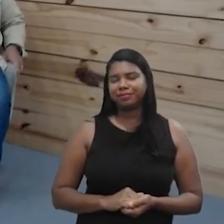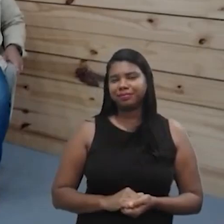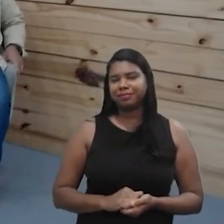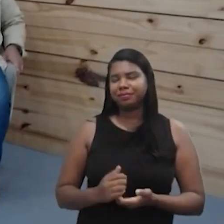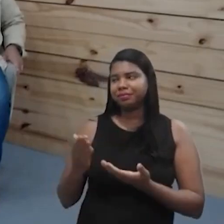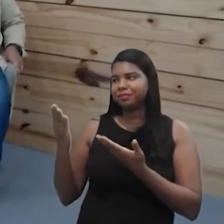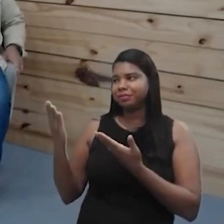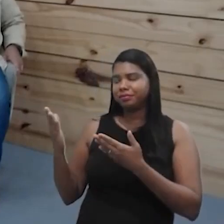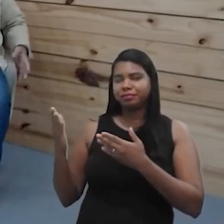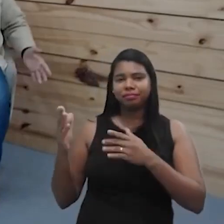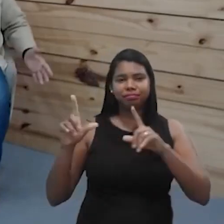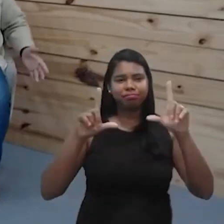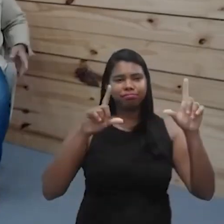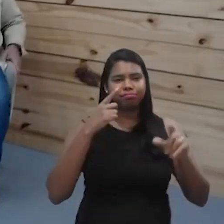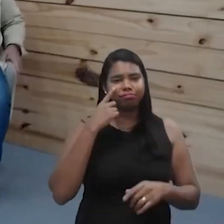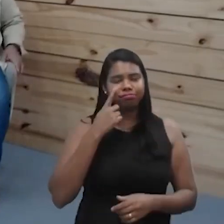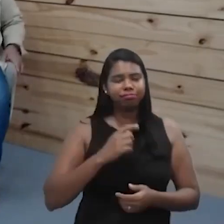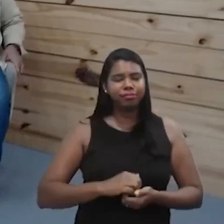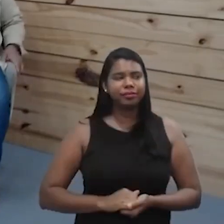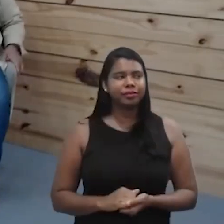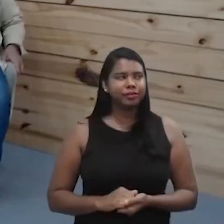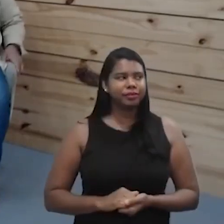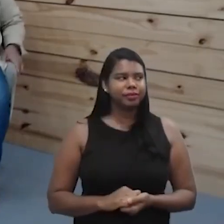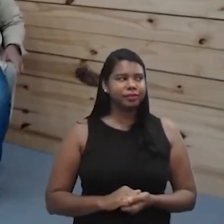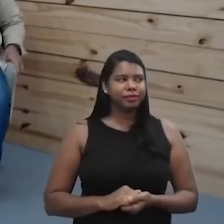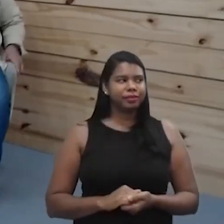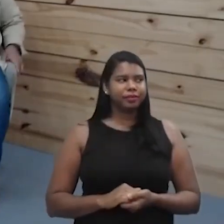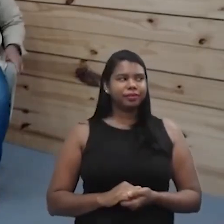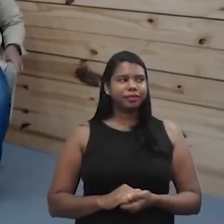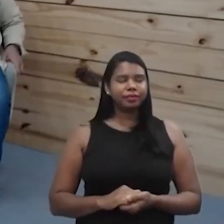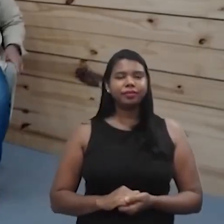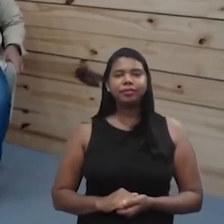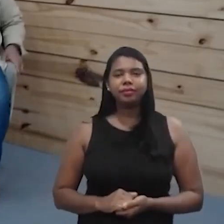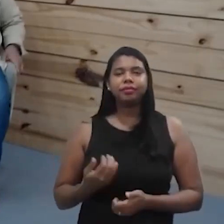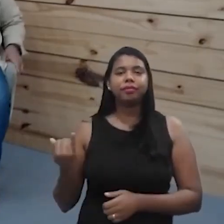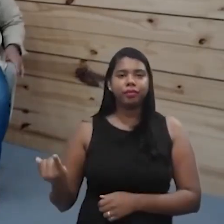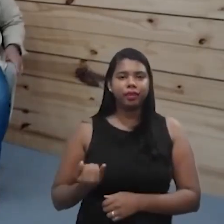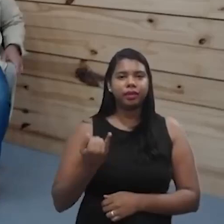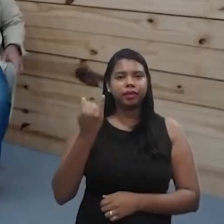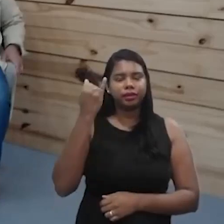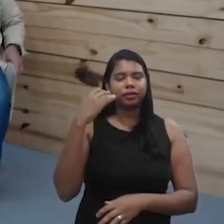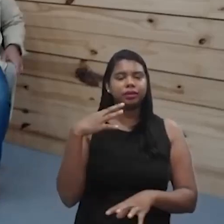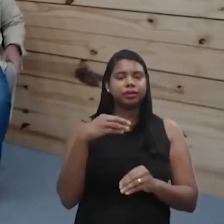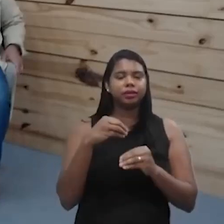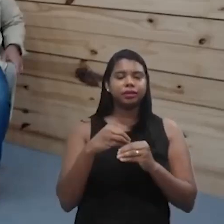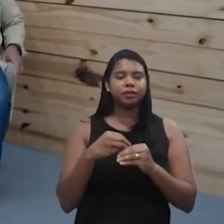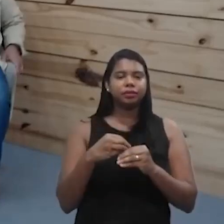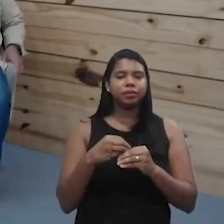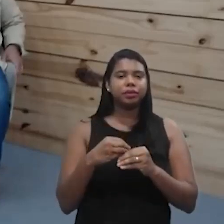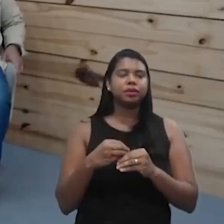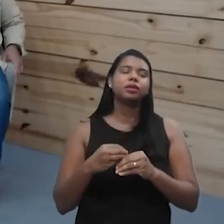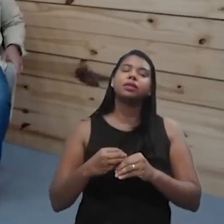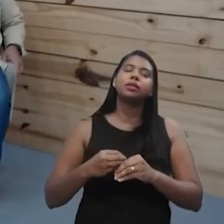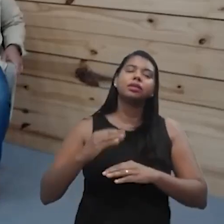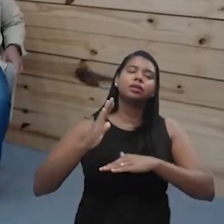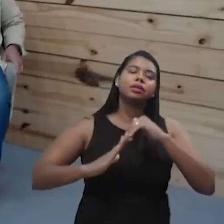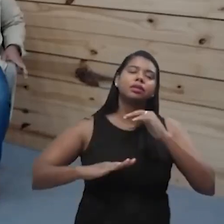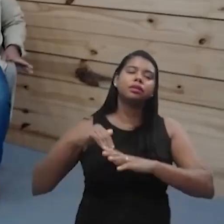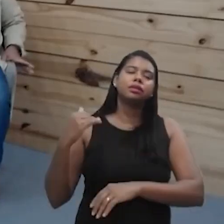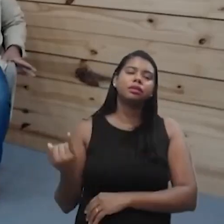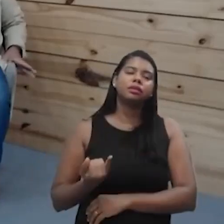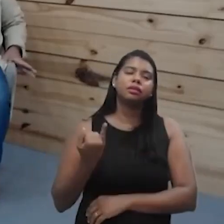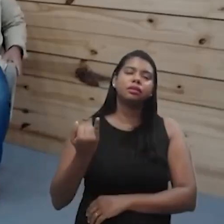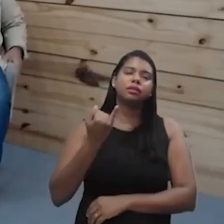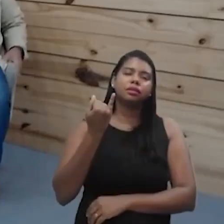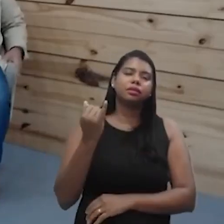que está nos assistindo. Bom, eu só reforço o que o professor Rafael colocou, né? A importância da formação, da qualificação, ela é